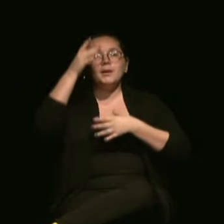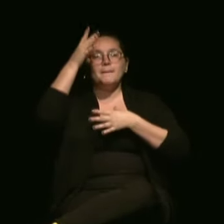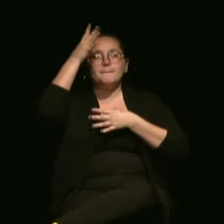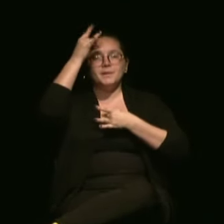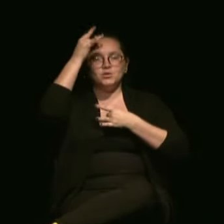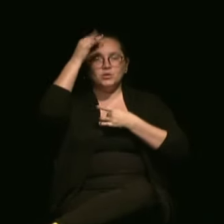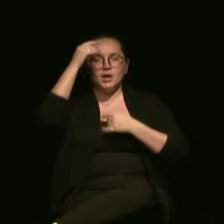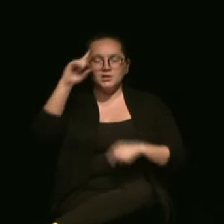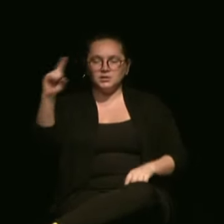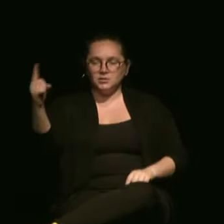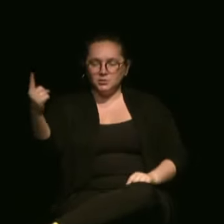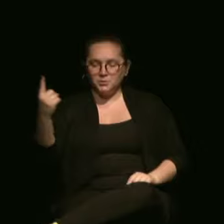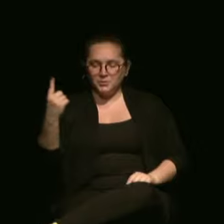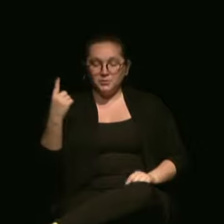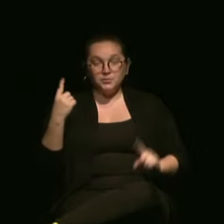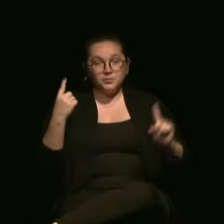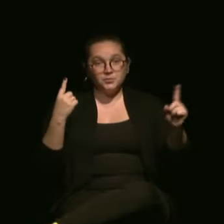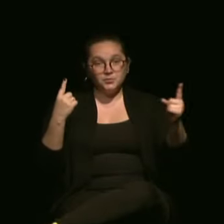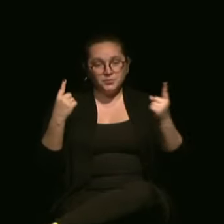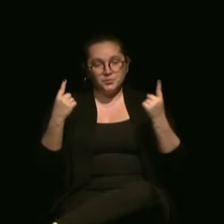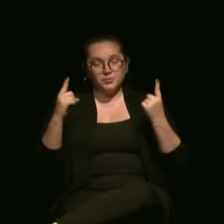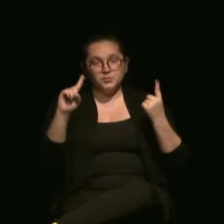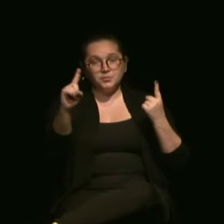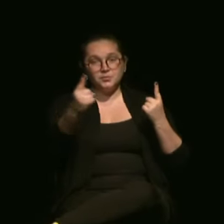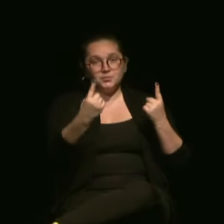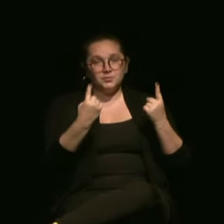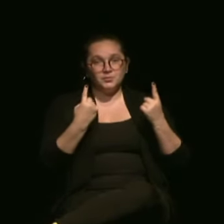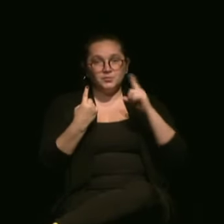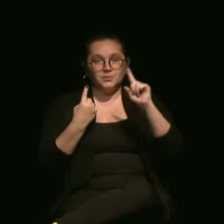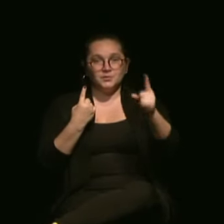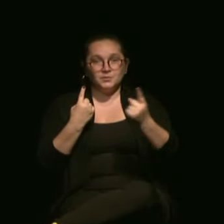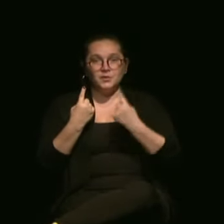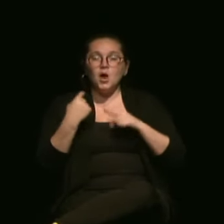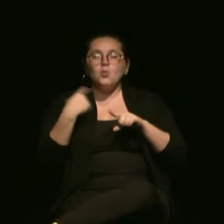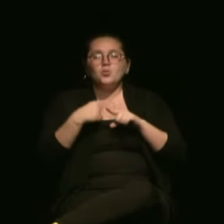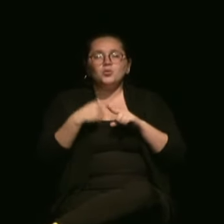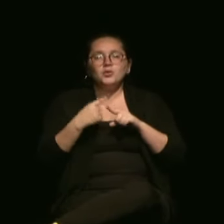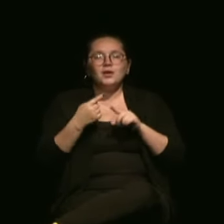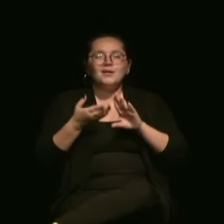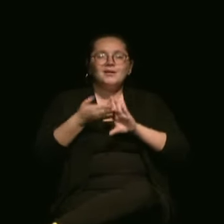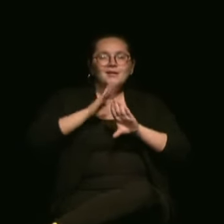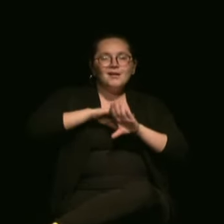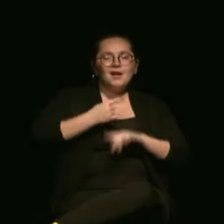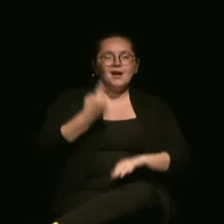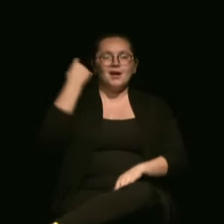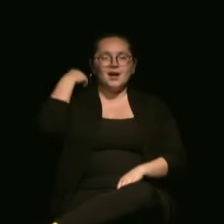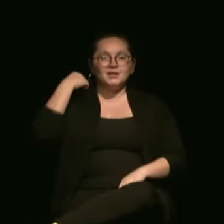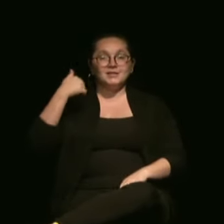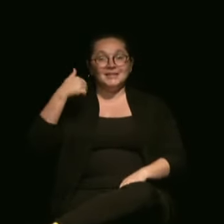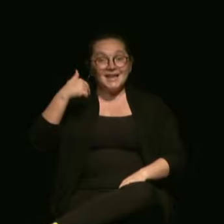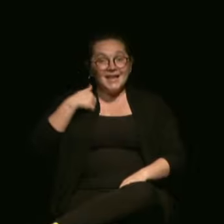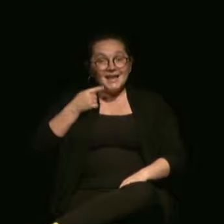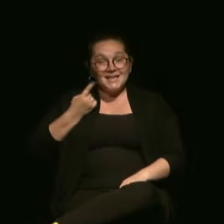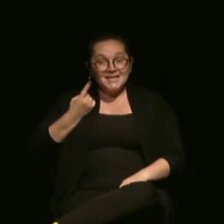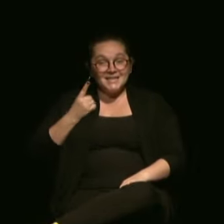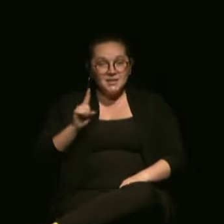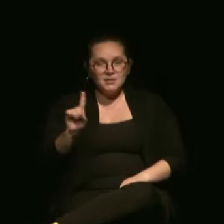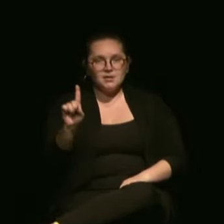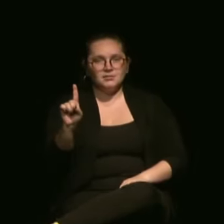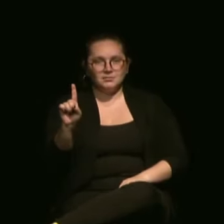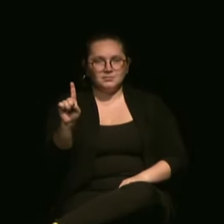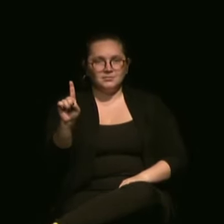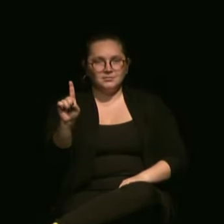diferente dele ir até os personagens, como ele fazia em Santo Forte, ou como ele fez no Fim e o Princípio. Isso